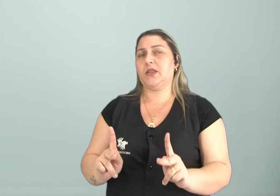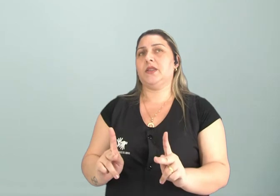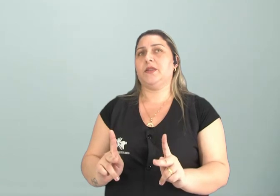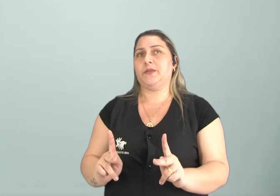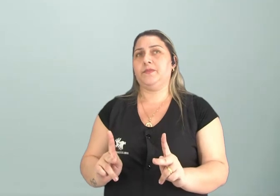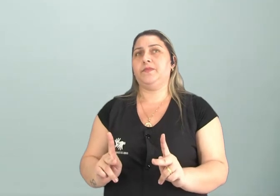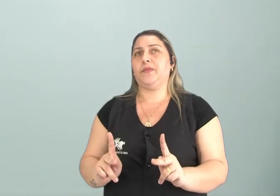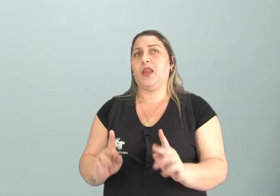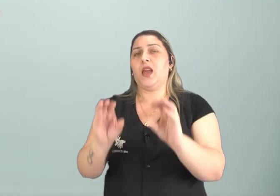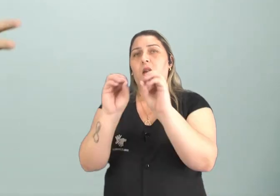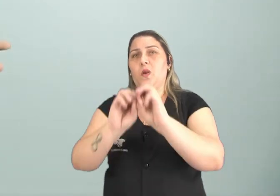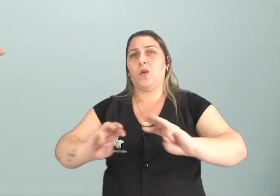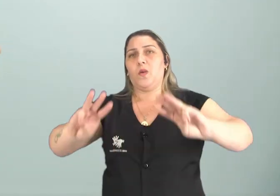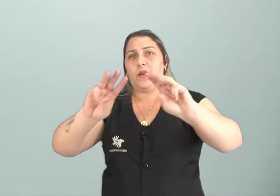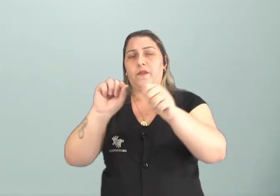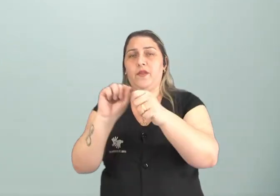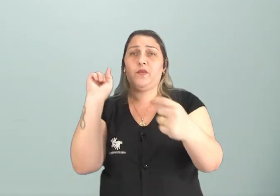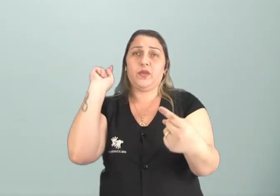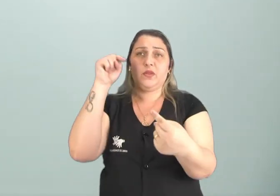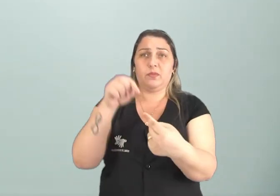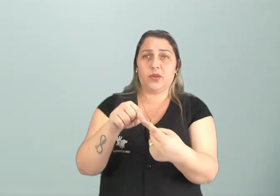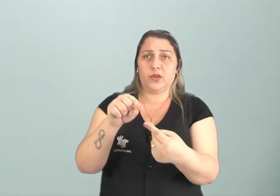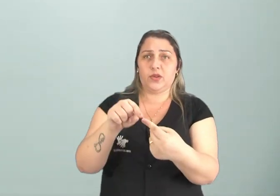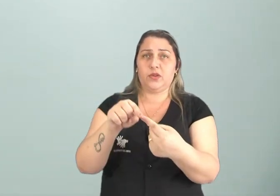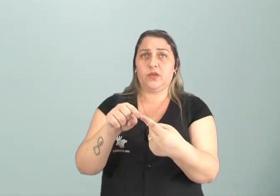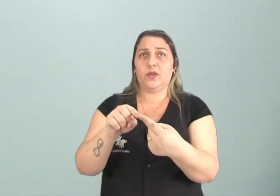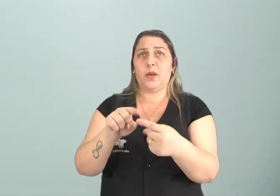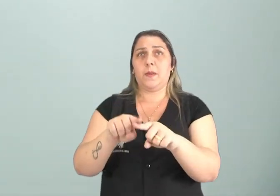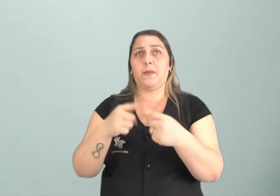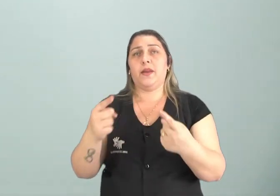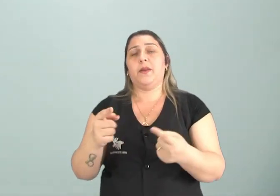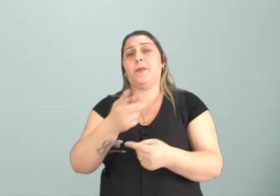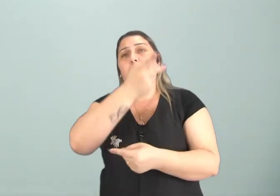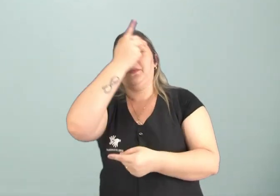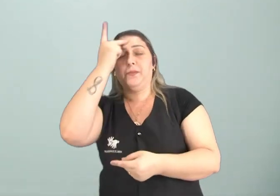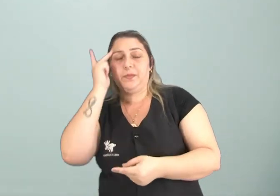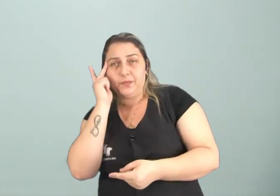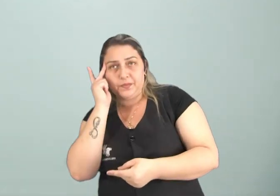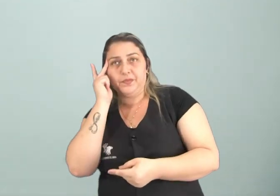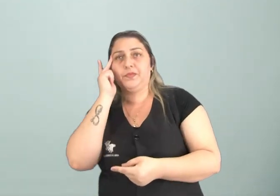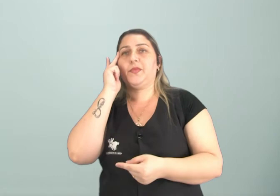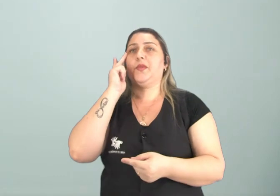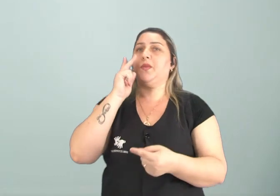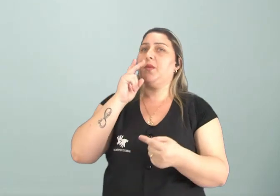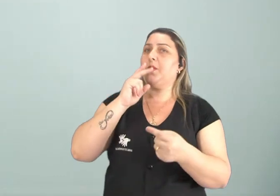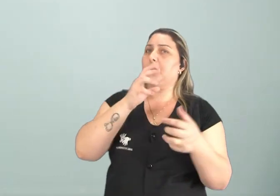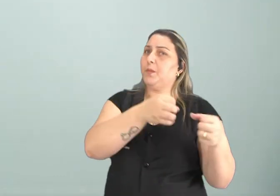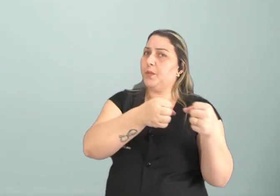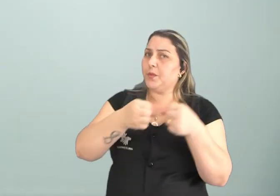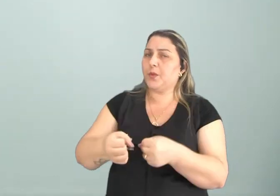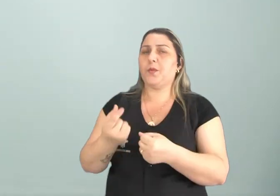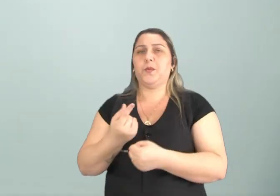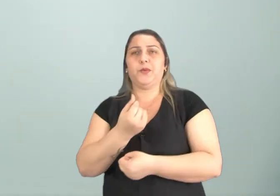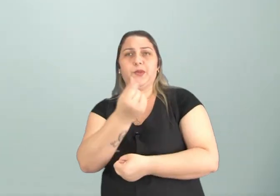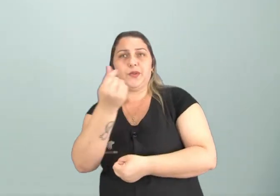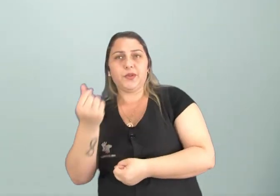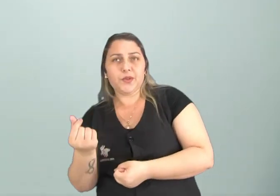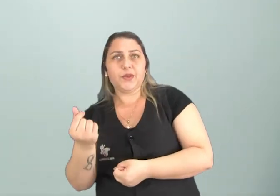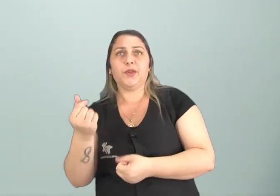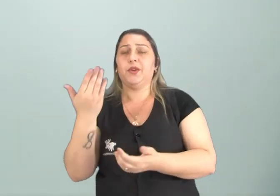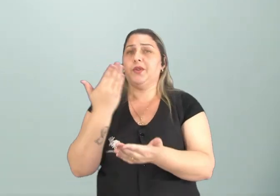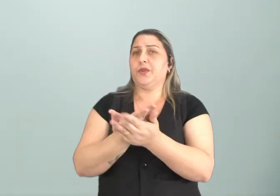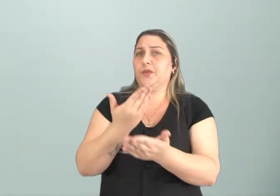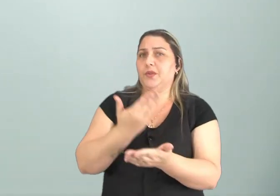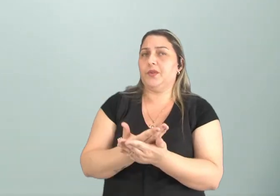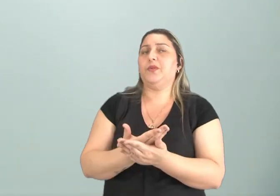é isso que a ONU é criada com esse objetivo. Só que aí, ao lidar com pessoas, ao lidar com o poder, ao lidar com o dinheiro, Isso